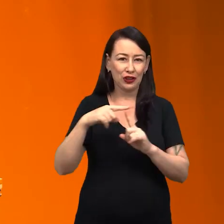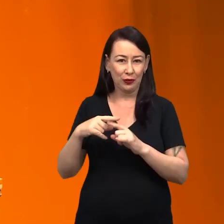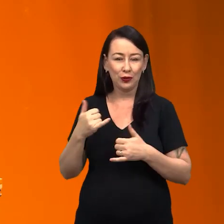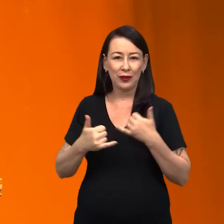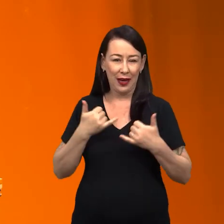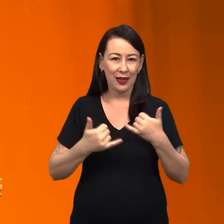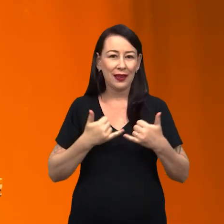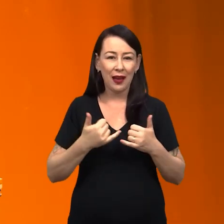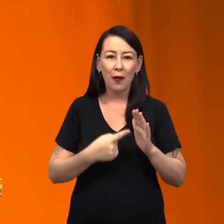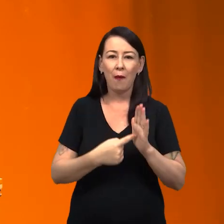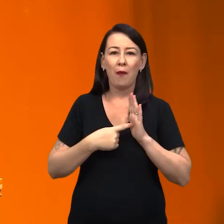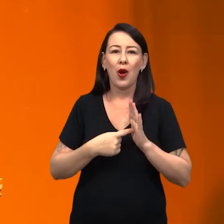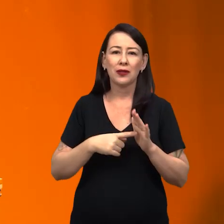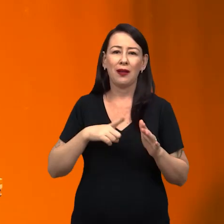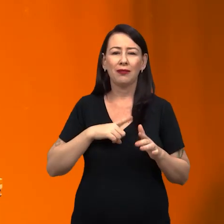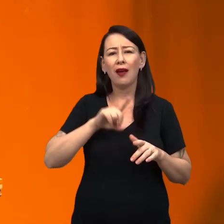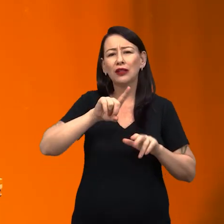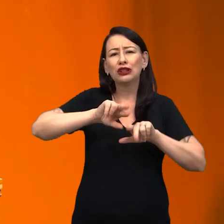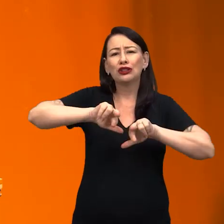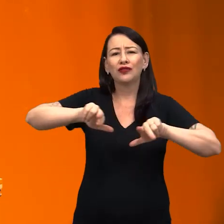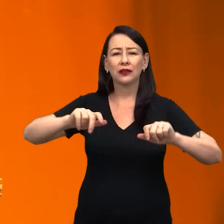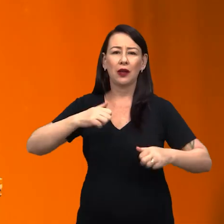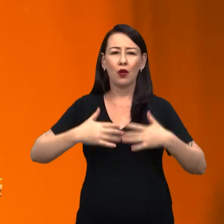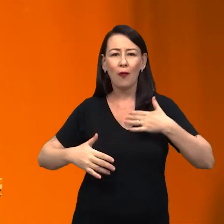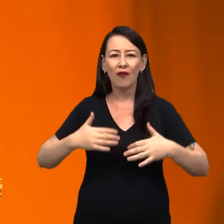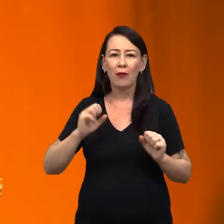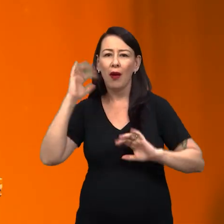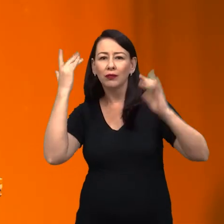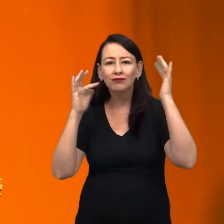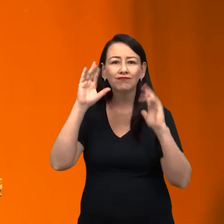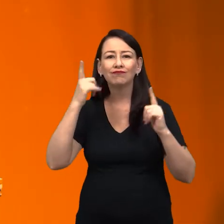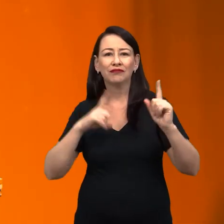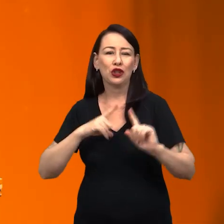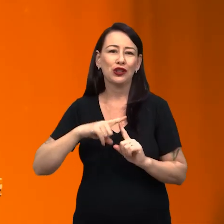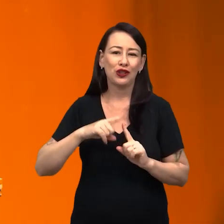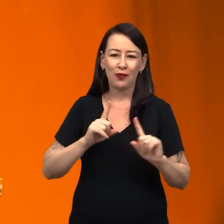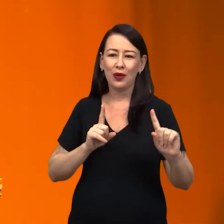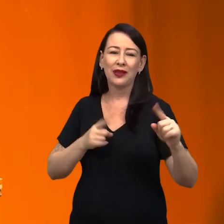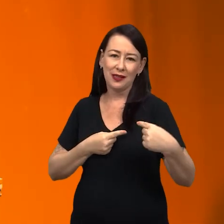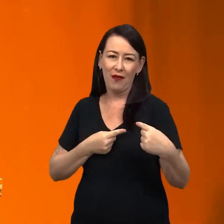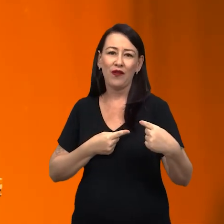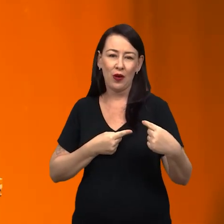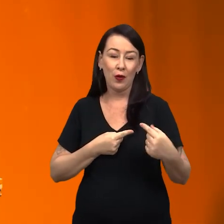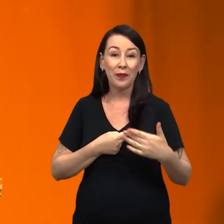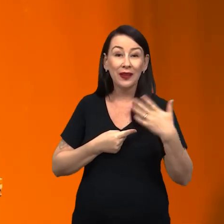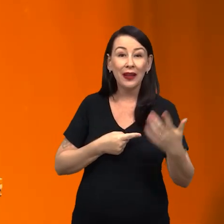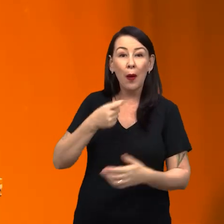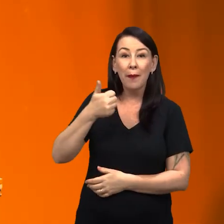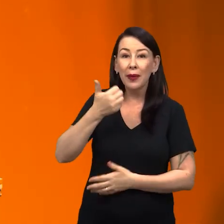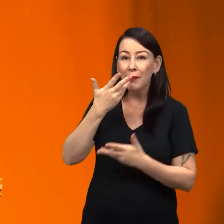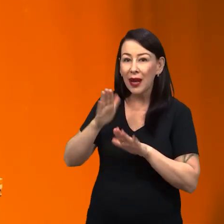Cada brincadeira dessa traz uma diversidade de gestos, de movimentos e de desafios. Na